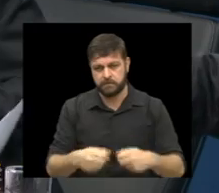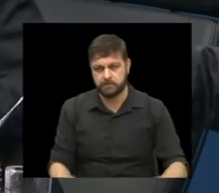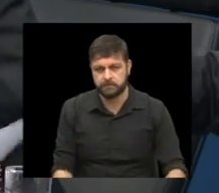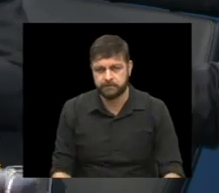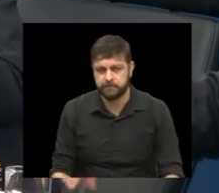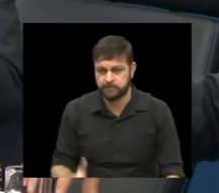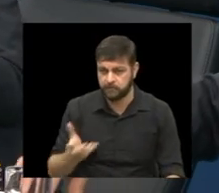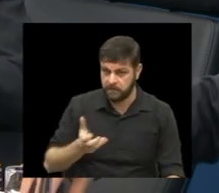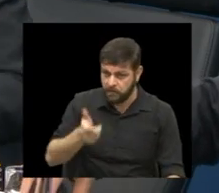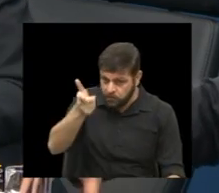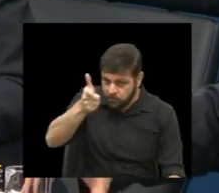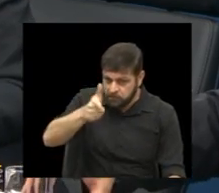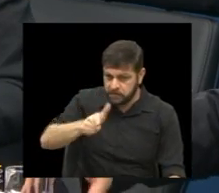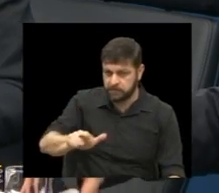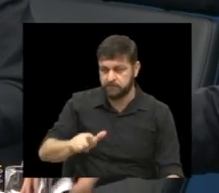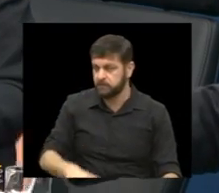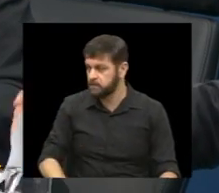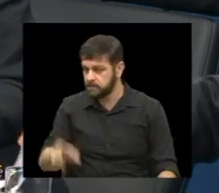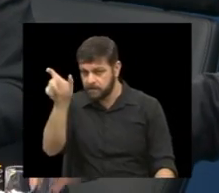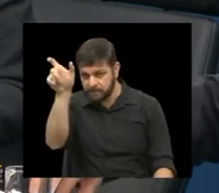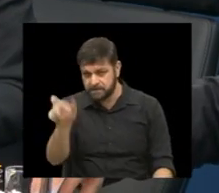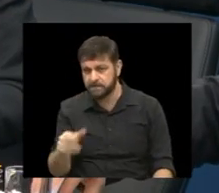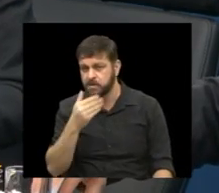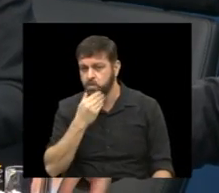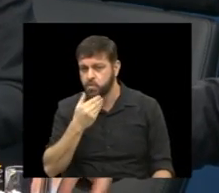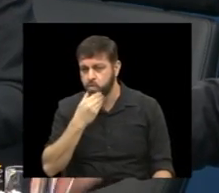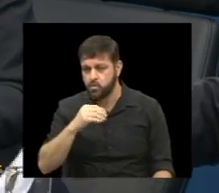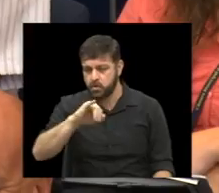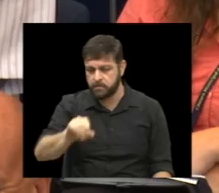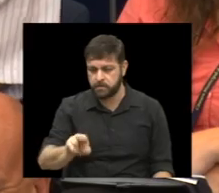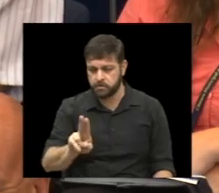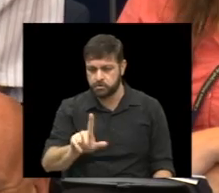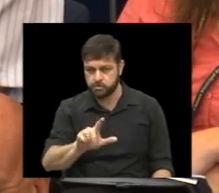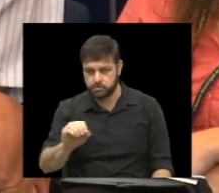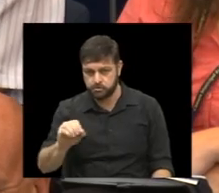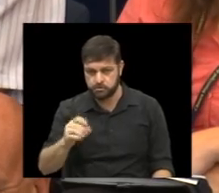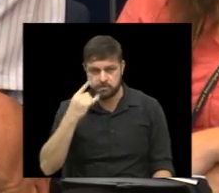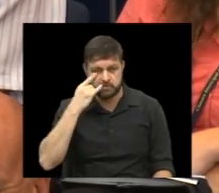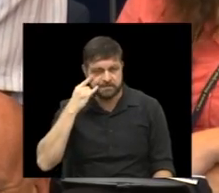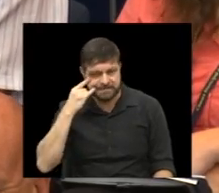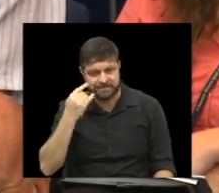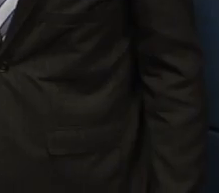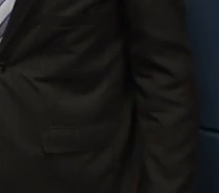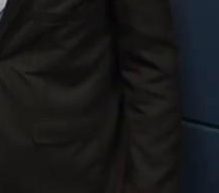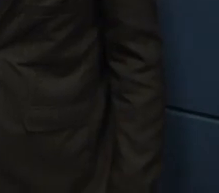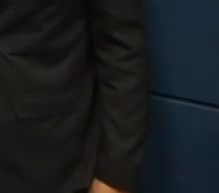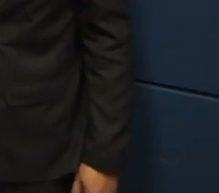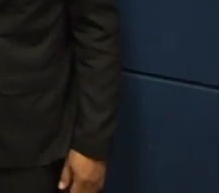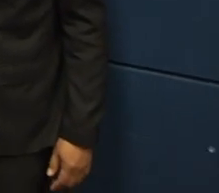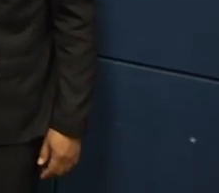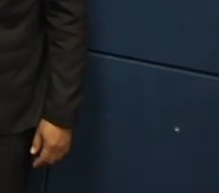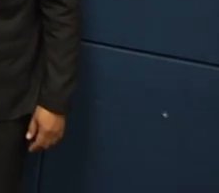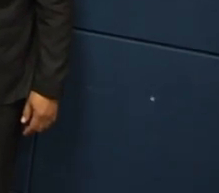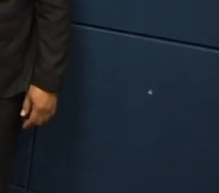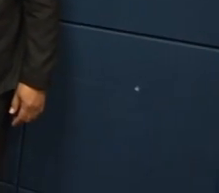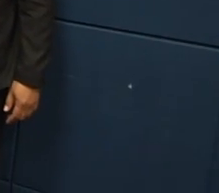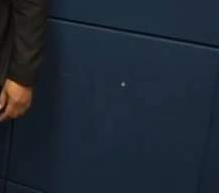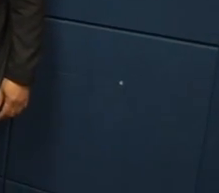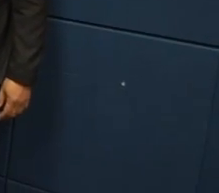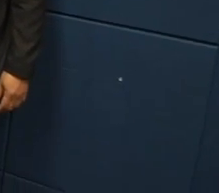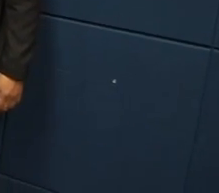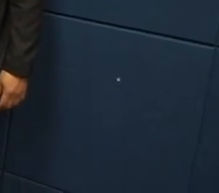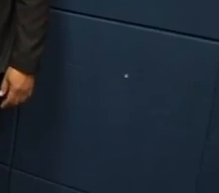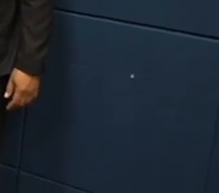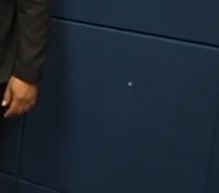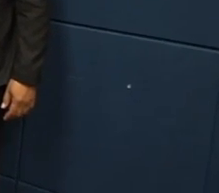Câmara. Quero mais uma vez agradecer a presença do Júlio aqui presente. Seja muito bem-vindo, viu, Júlio? O presidente da casa, Rafa